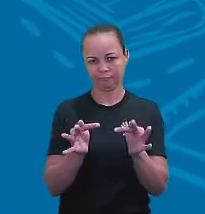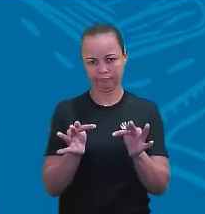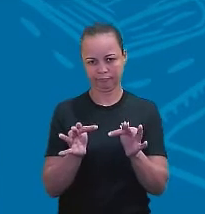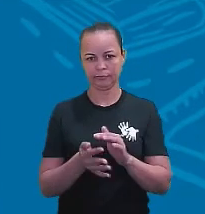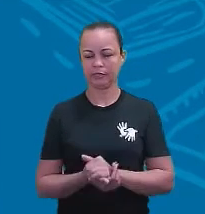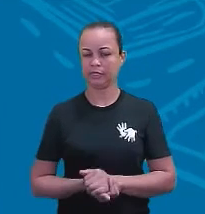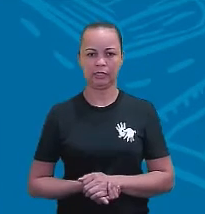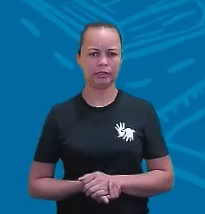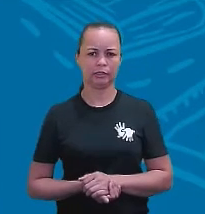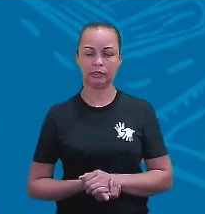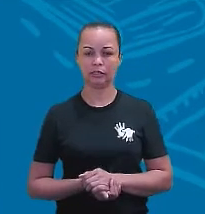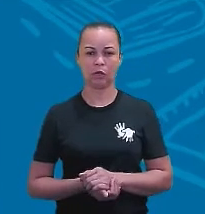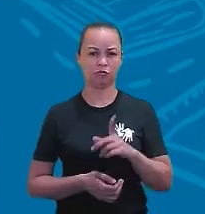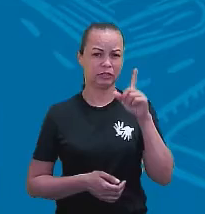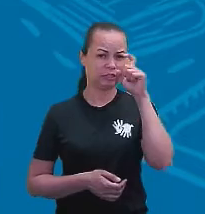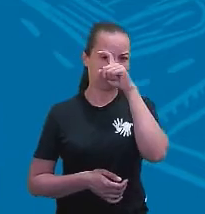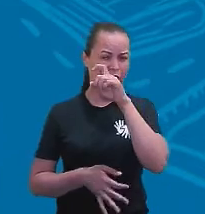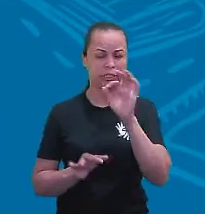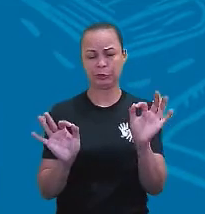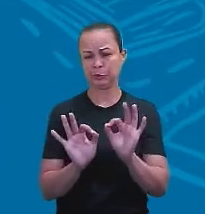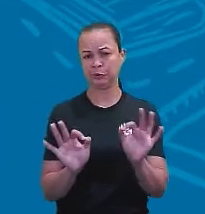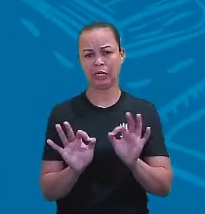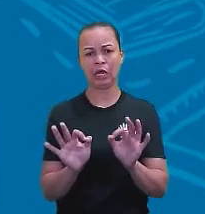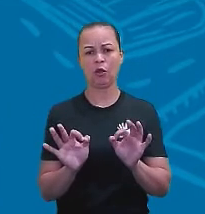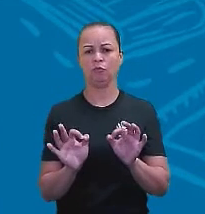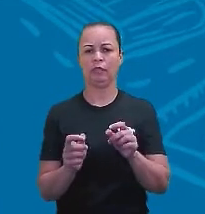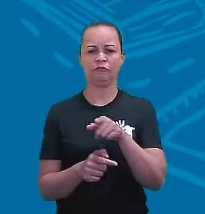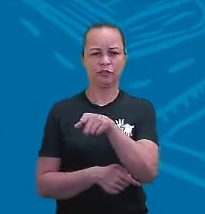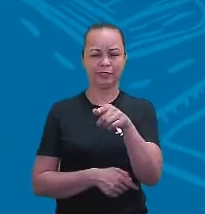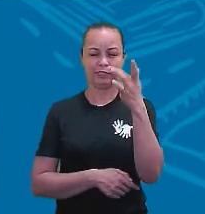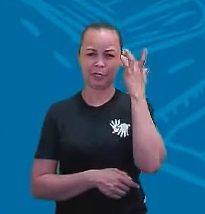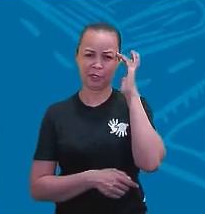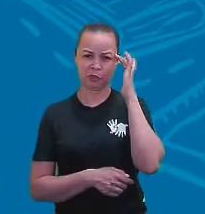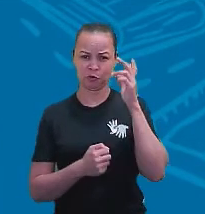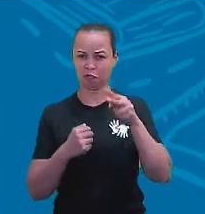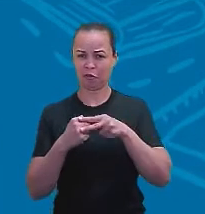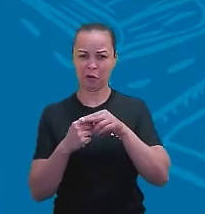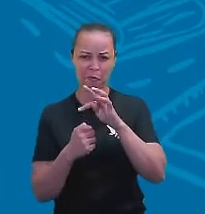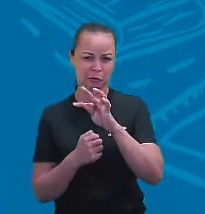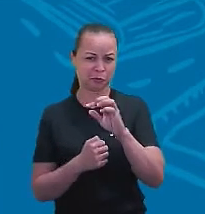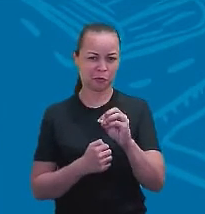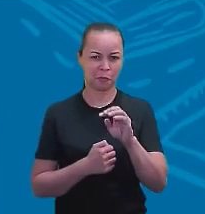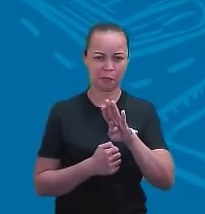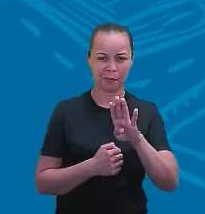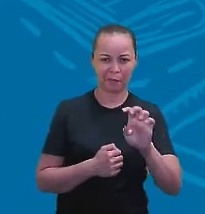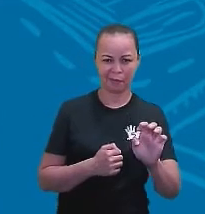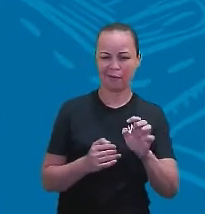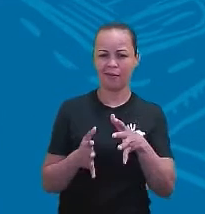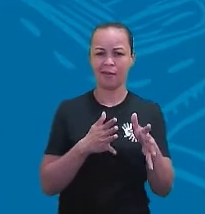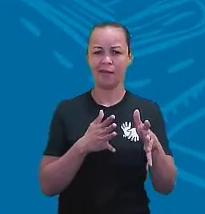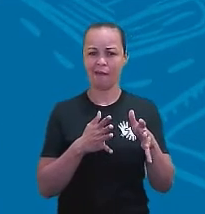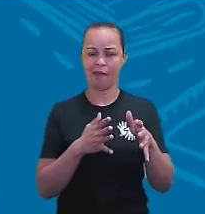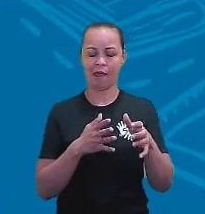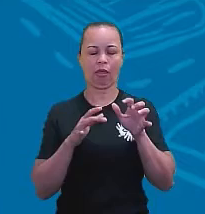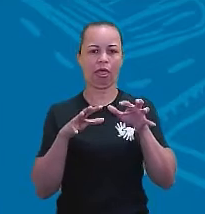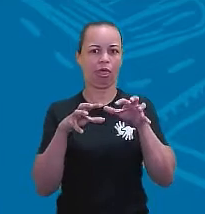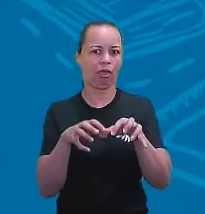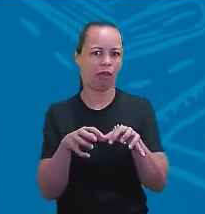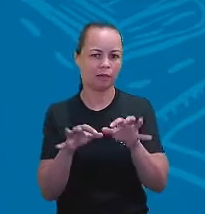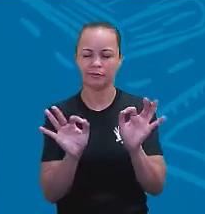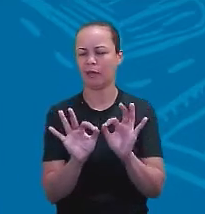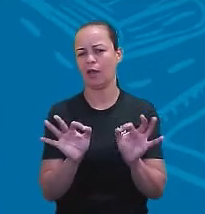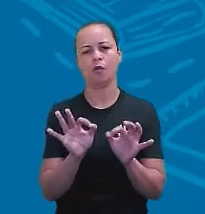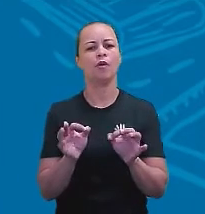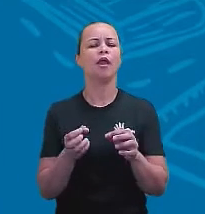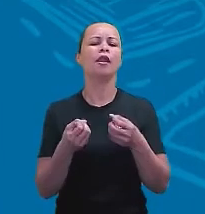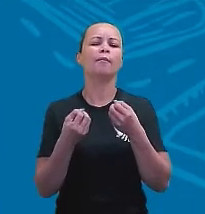nenhum bicho de 7 cabeças aí para você que achou que o verbo to be era monstruoso. Não, ele é parceiro, tá? Costumo dizer que o verbo to be é parceiro.